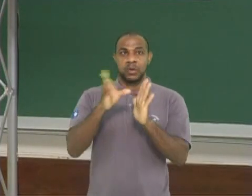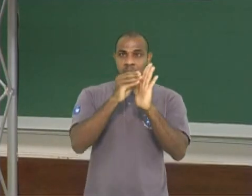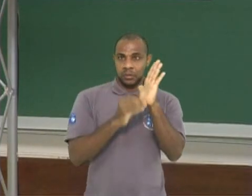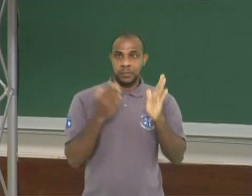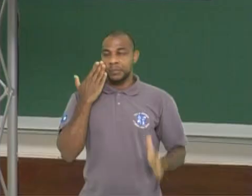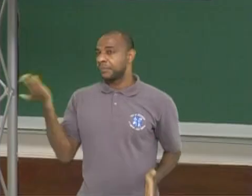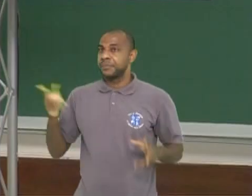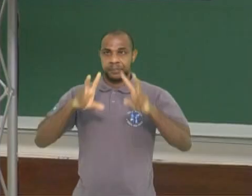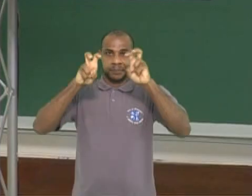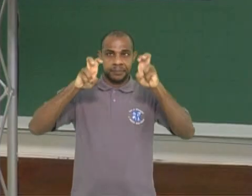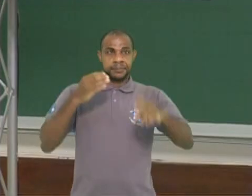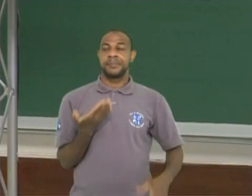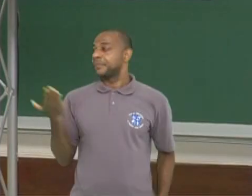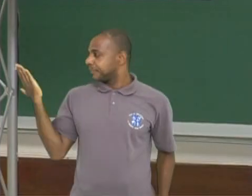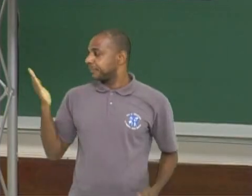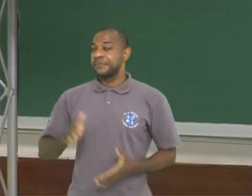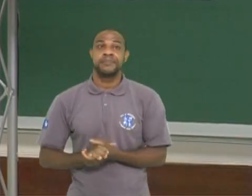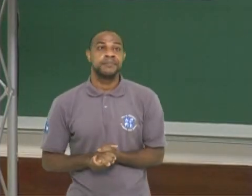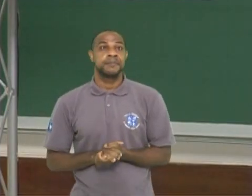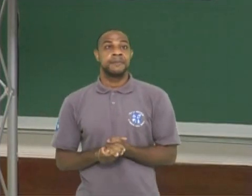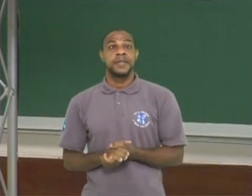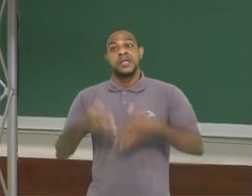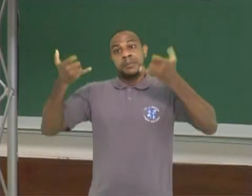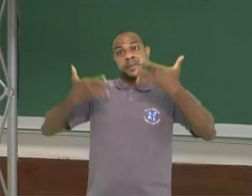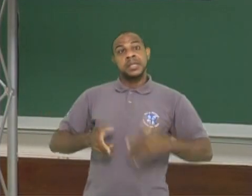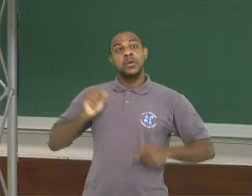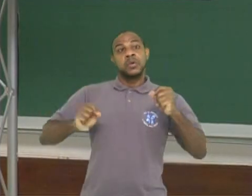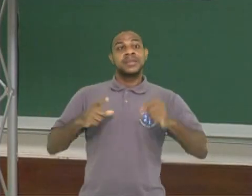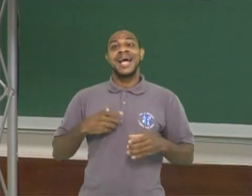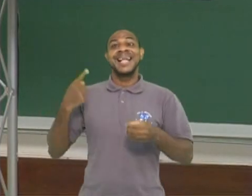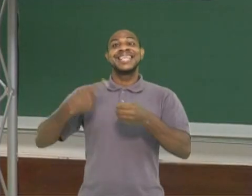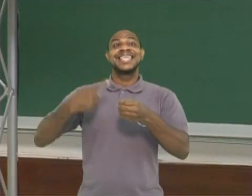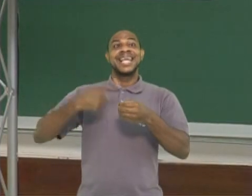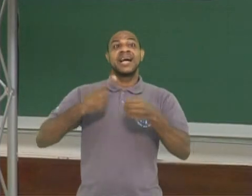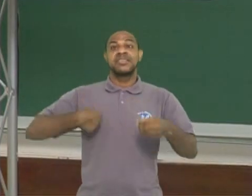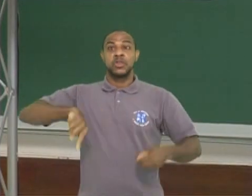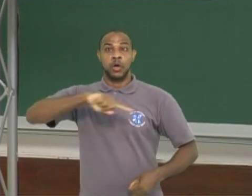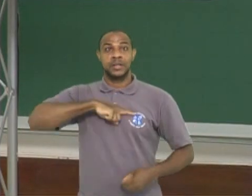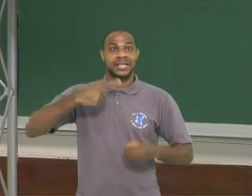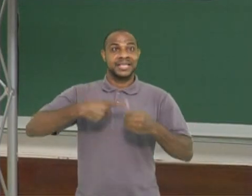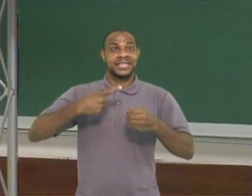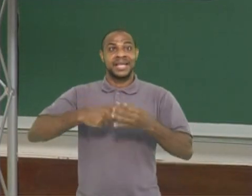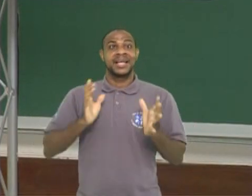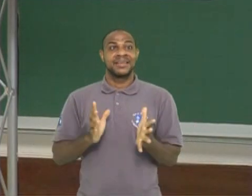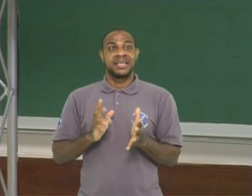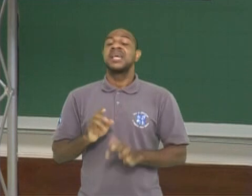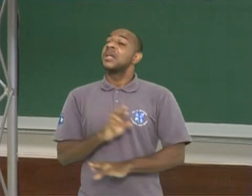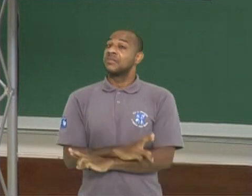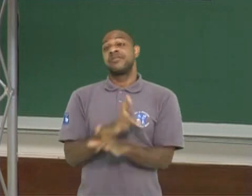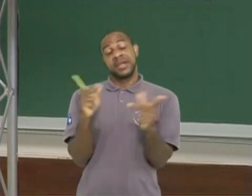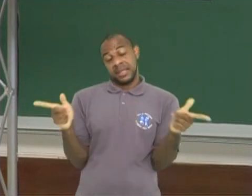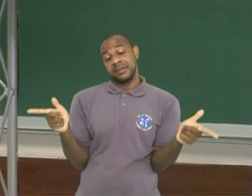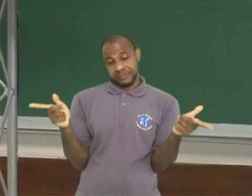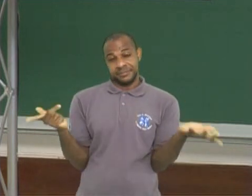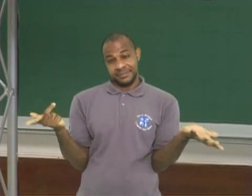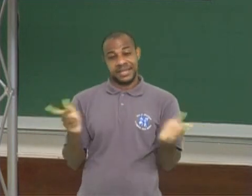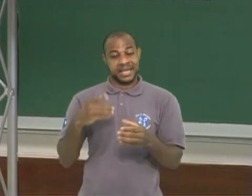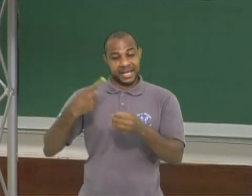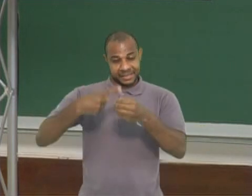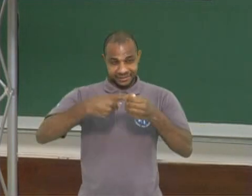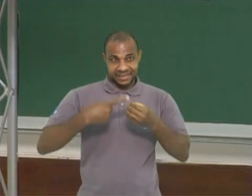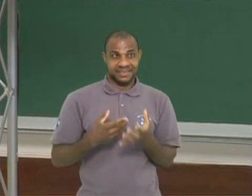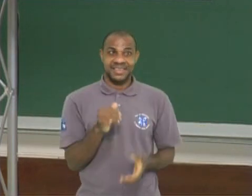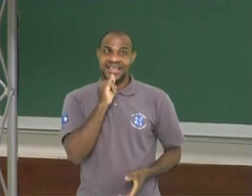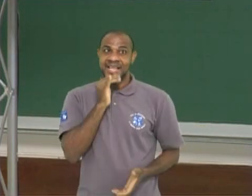nossa aula, né? Então, vamos falar um pouquinho da nossa cidade, né? São diferentes as nossas cidades. Eu,